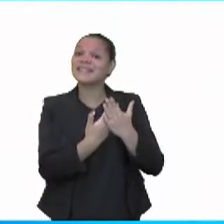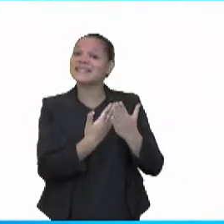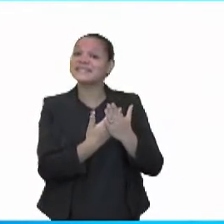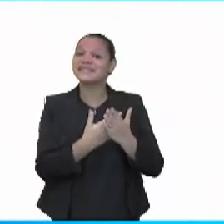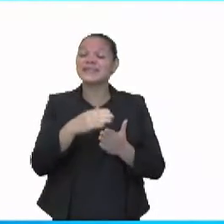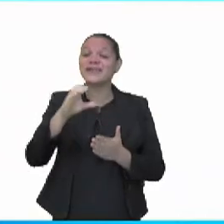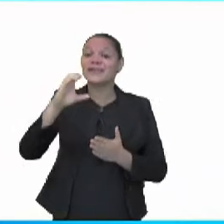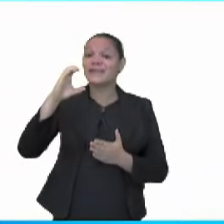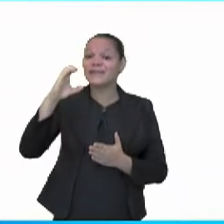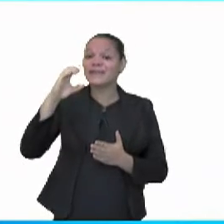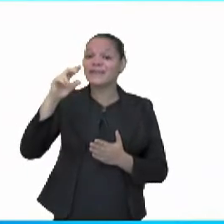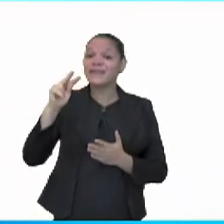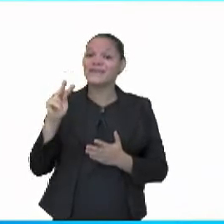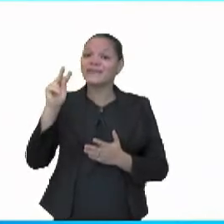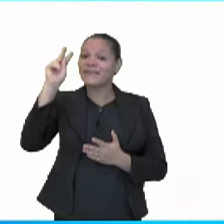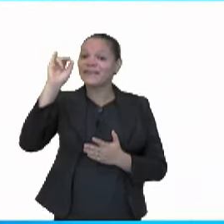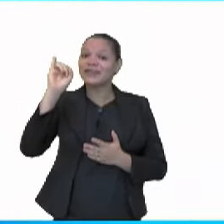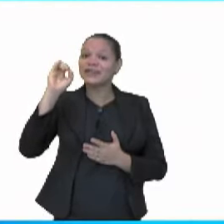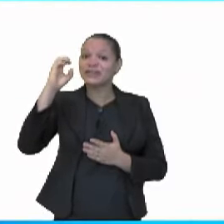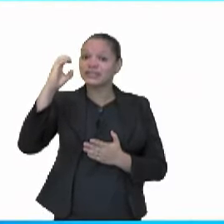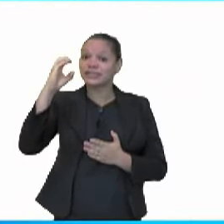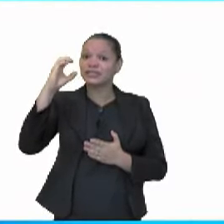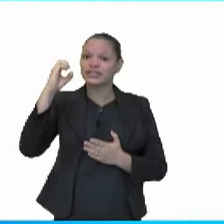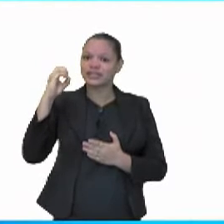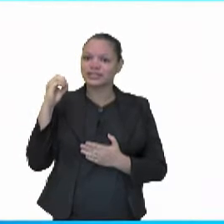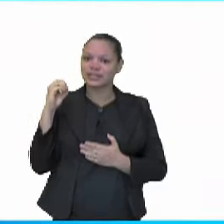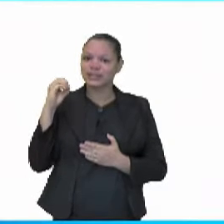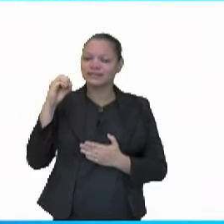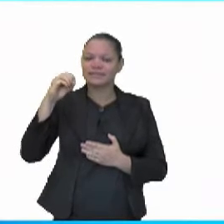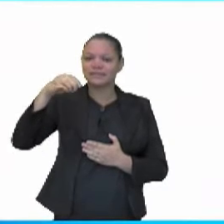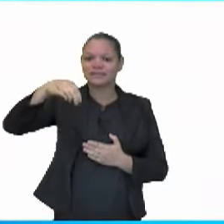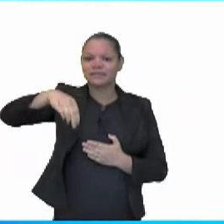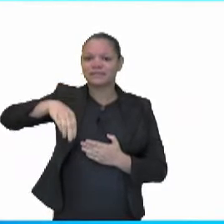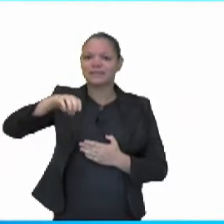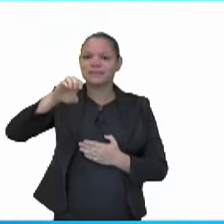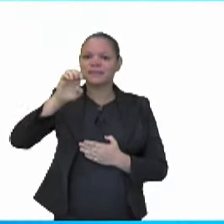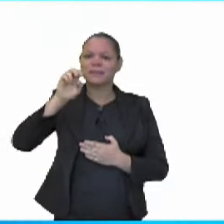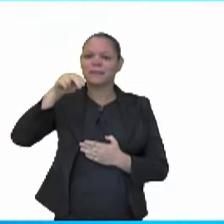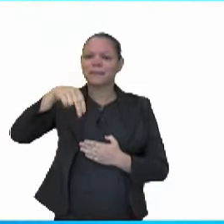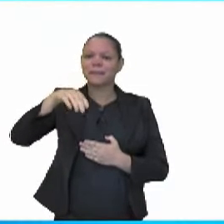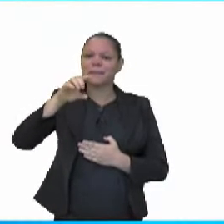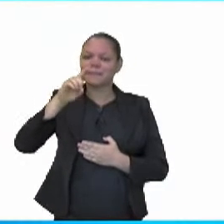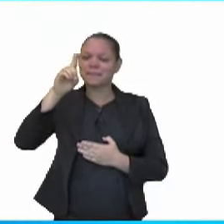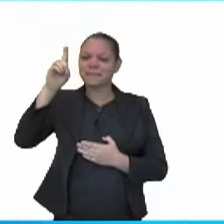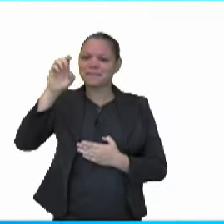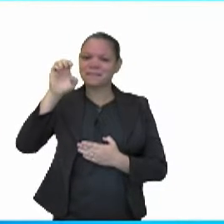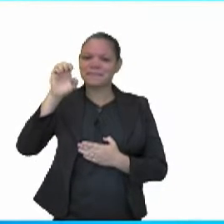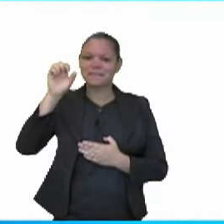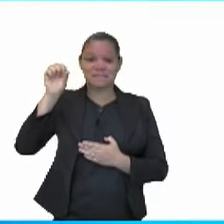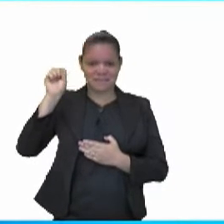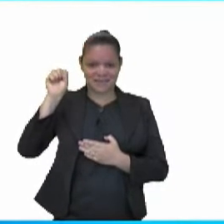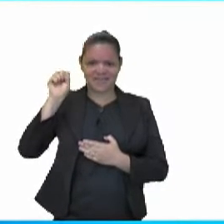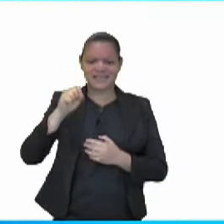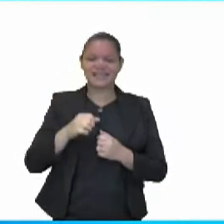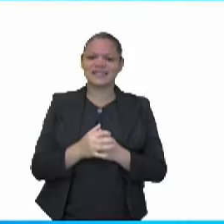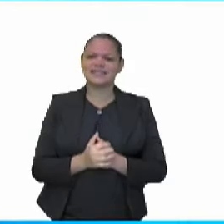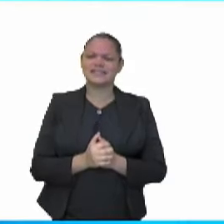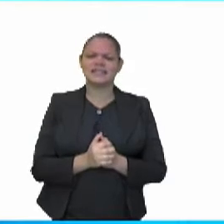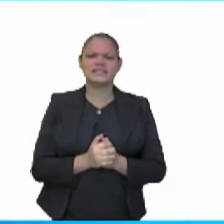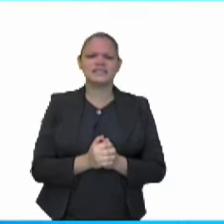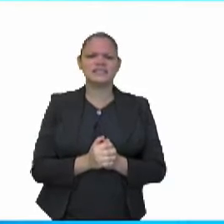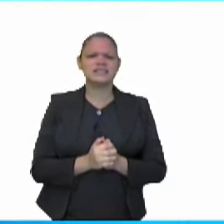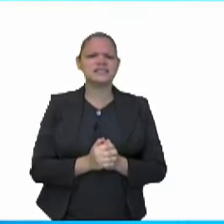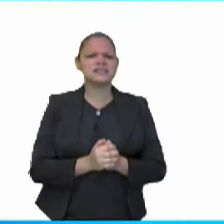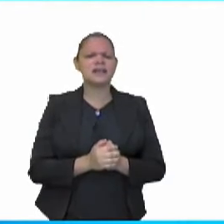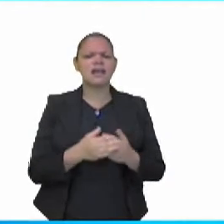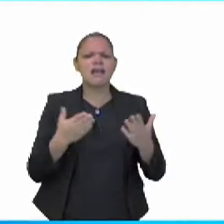Mendes. Na Escola Municipal Chico Mendes. Muito bem. Tiago, em qual